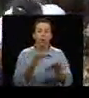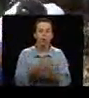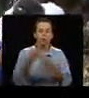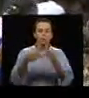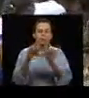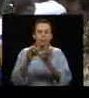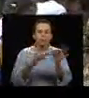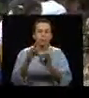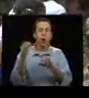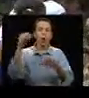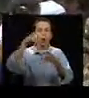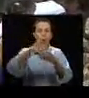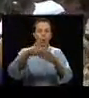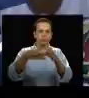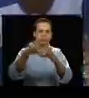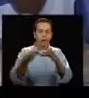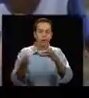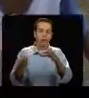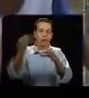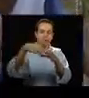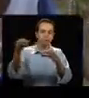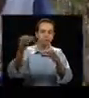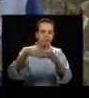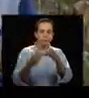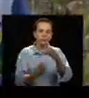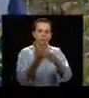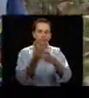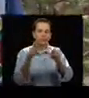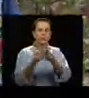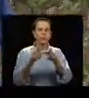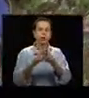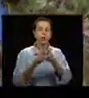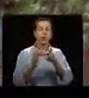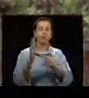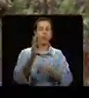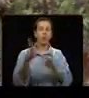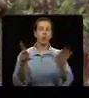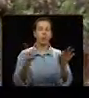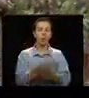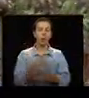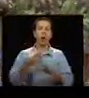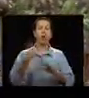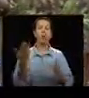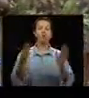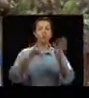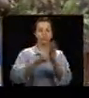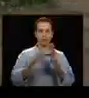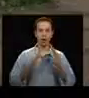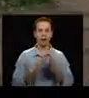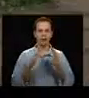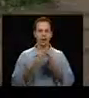Pronto, tá faltando. Coloque aí no local, um pouquinho mais, ó. A raiz ficou um pouco baixa. Ao retornarem para